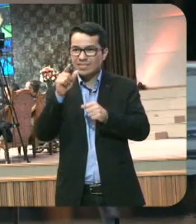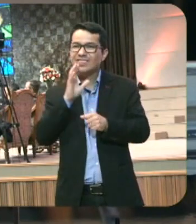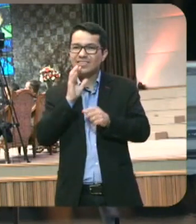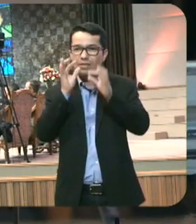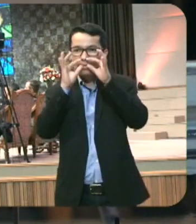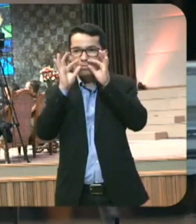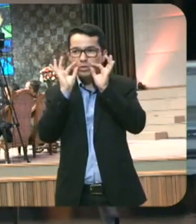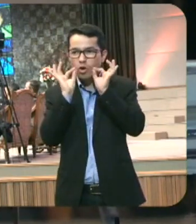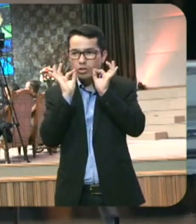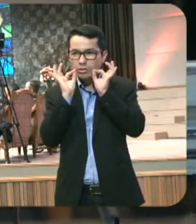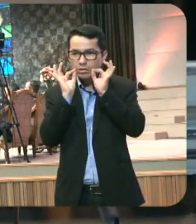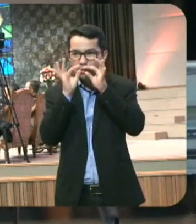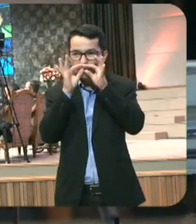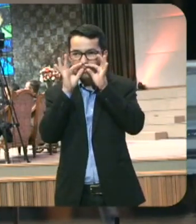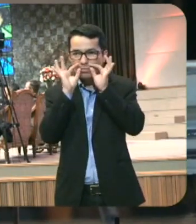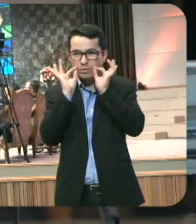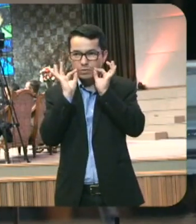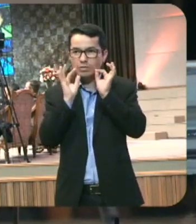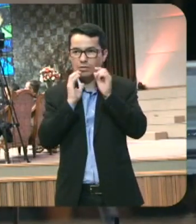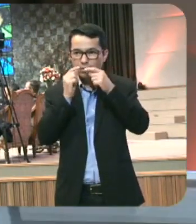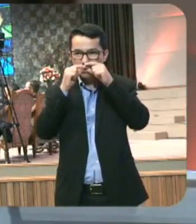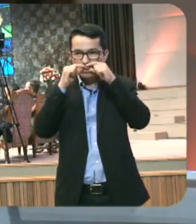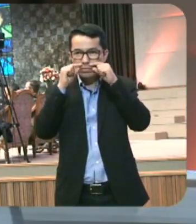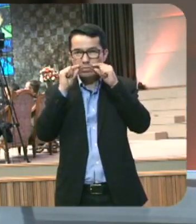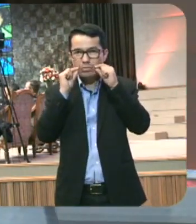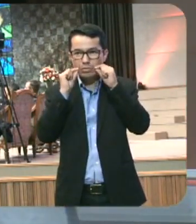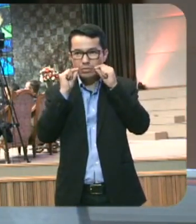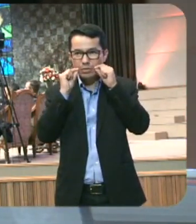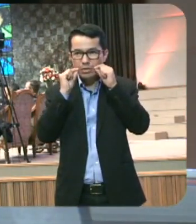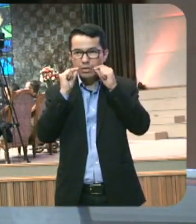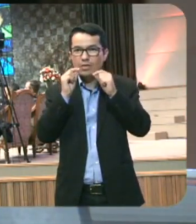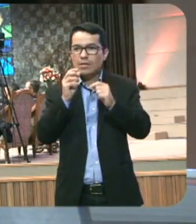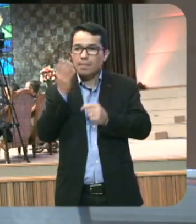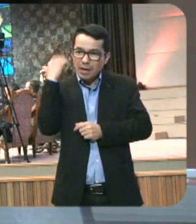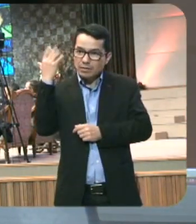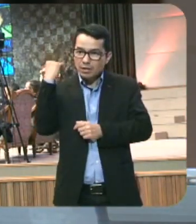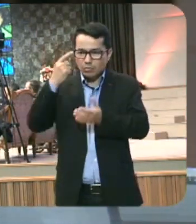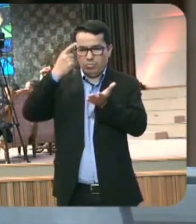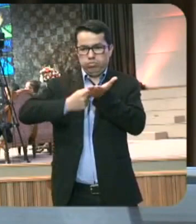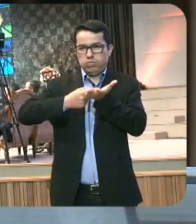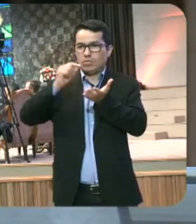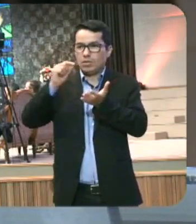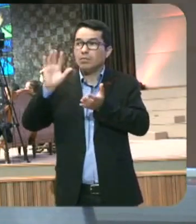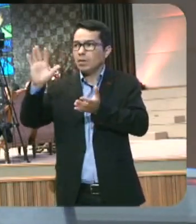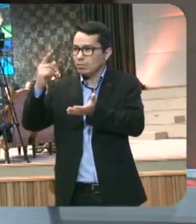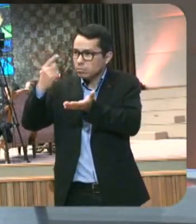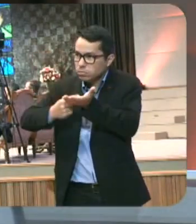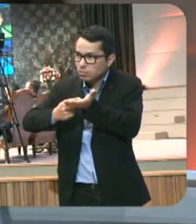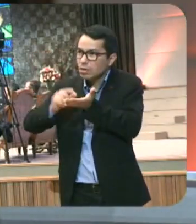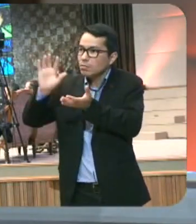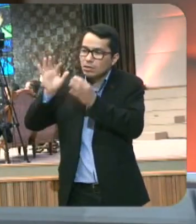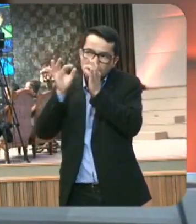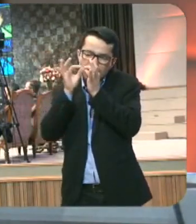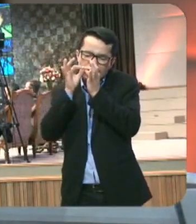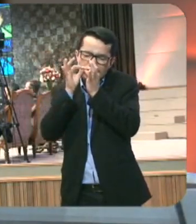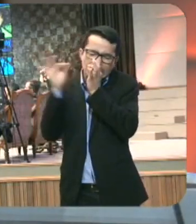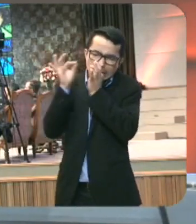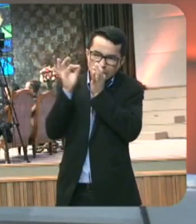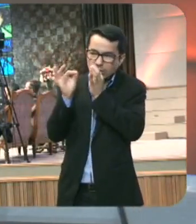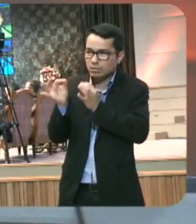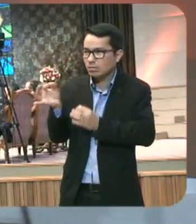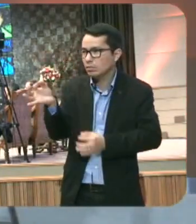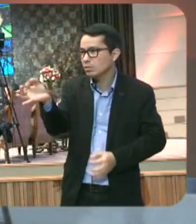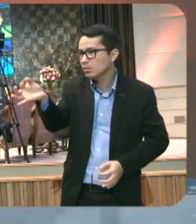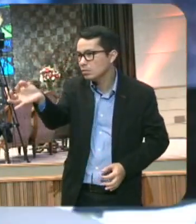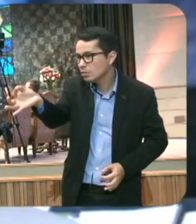E a pessoa aceitava o fio de bigode e cria na palavra. Por quê? Porque de